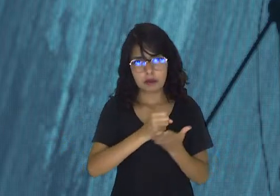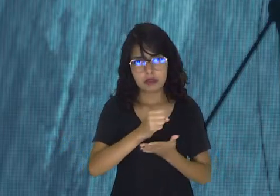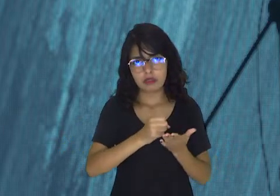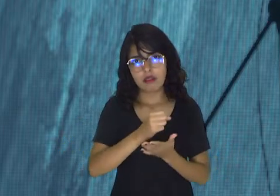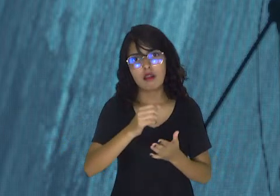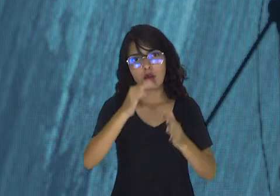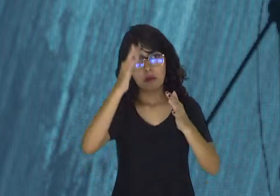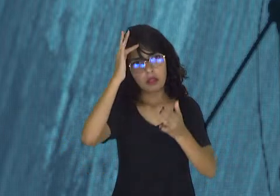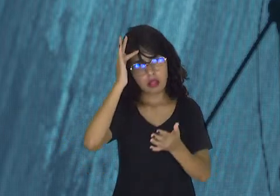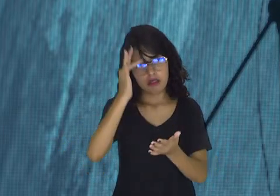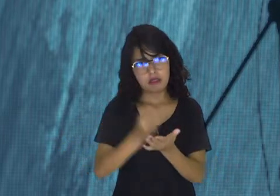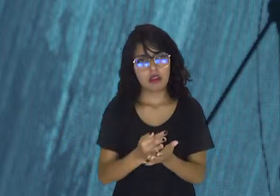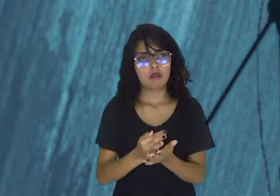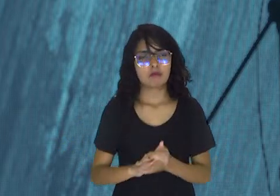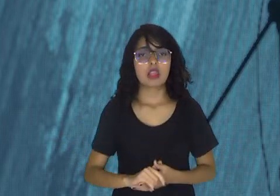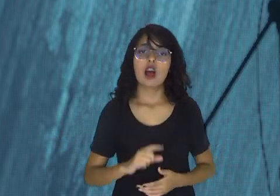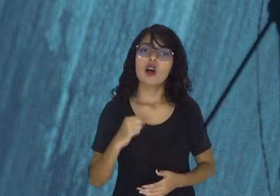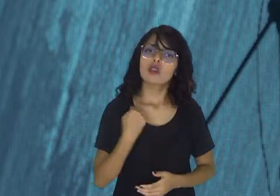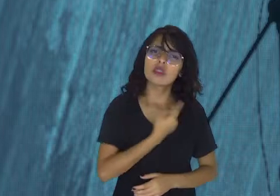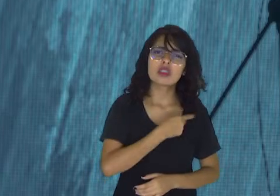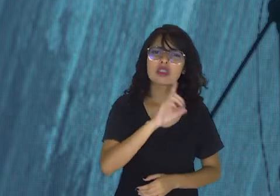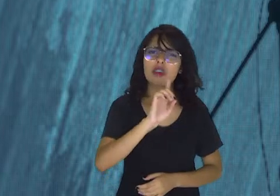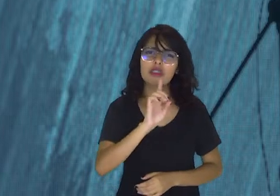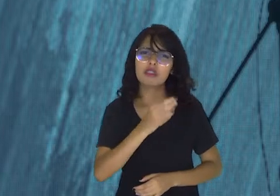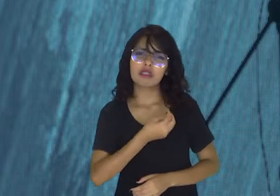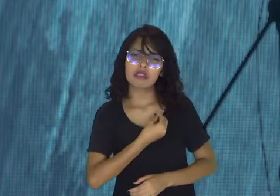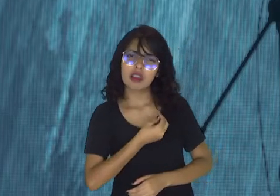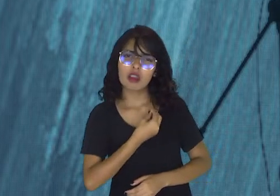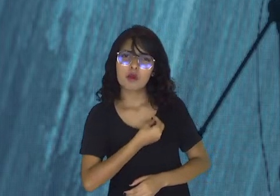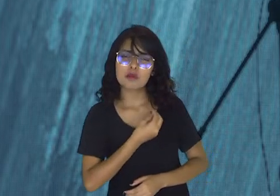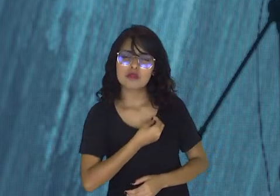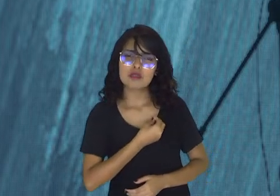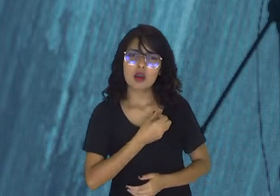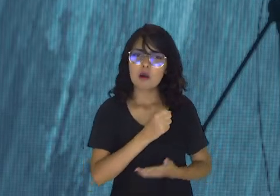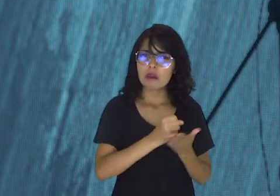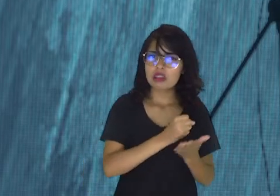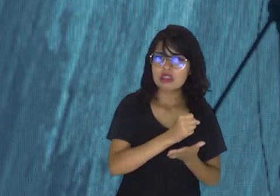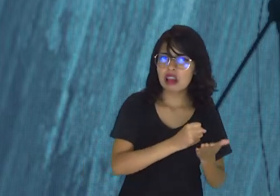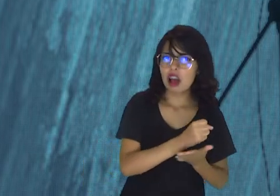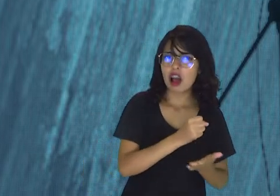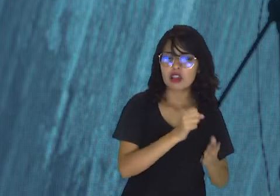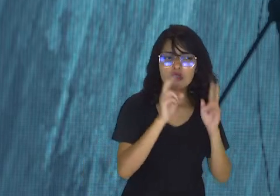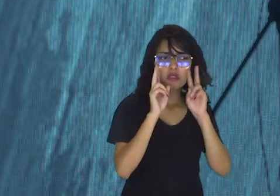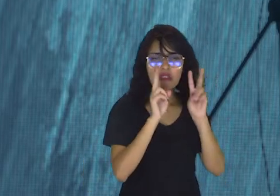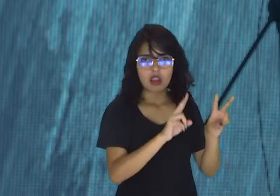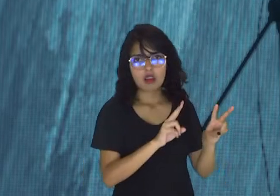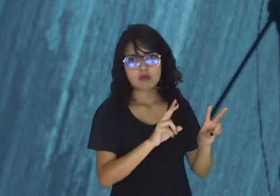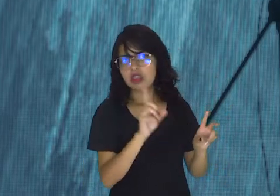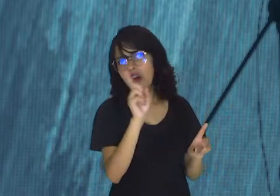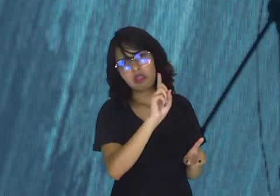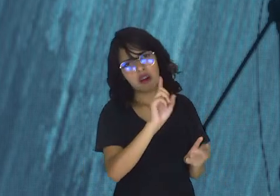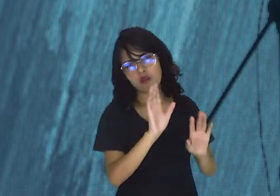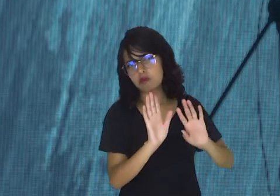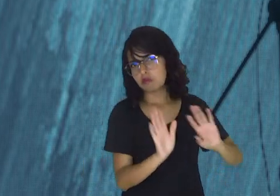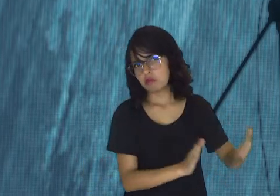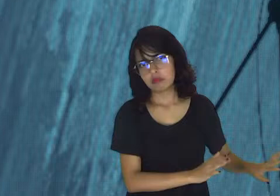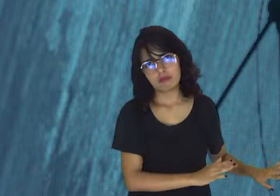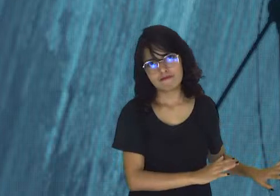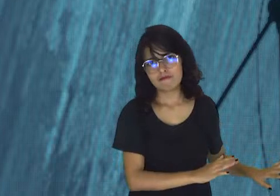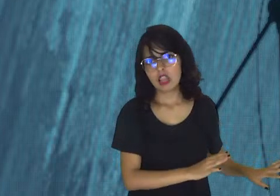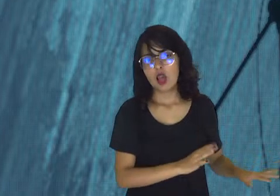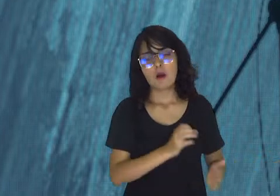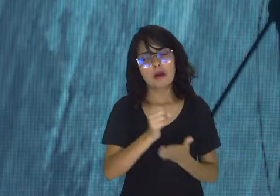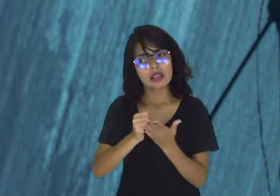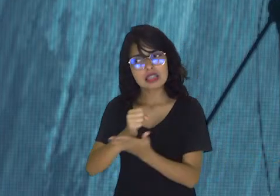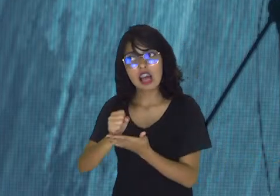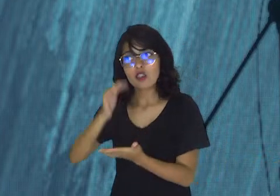basicamente por aquilo que vemos, mas por aquilo que cremos. E isso